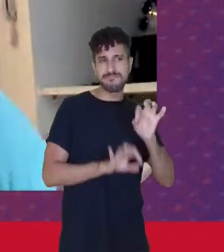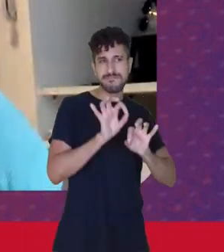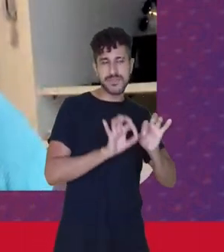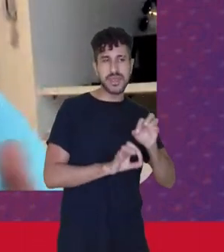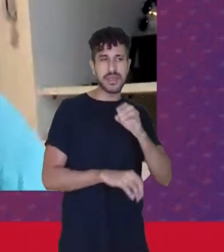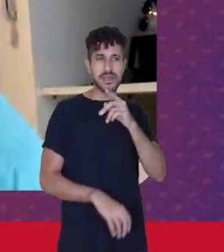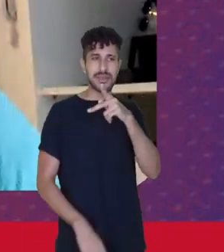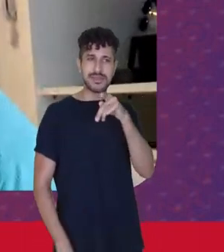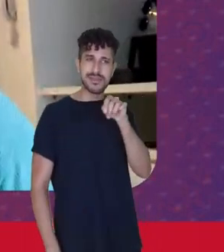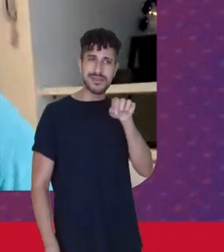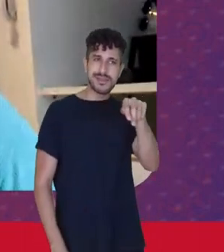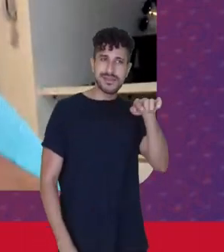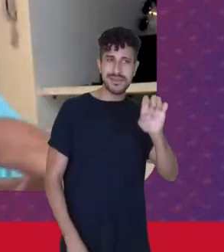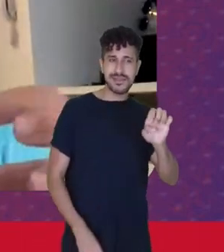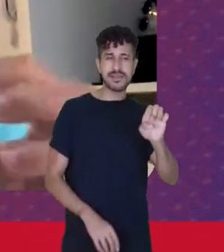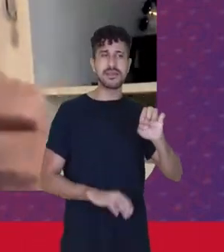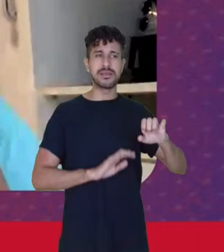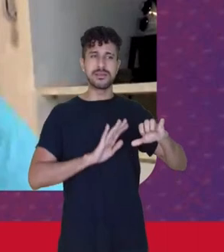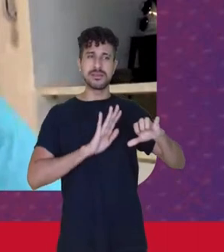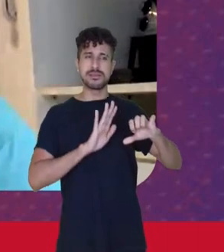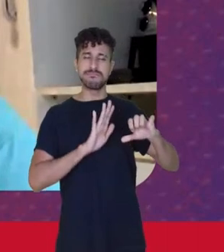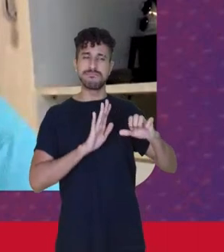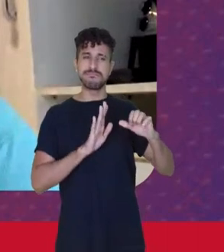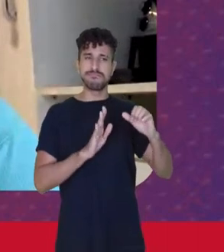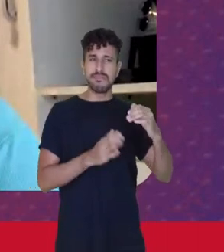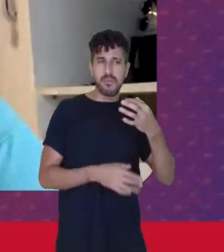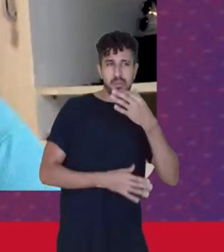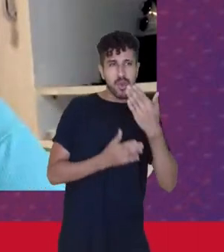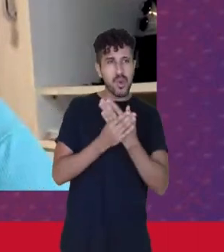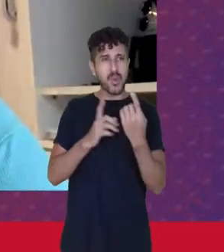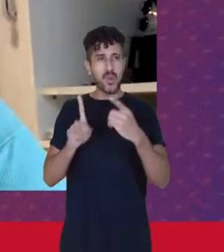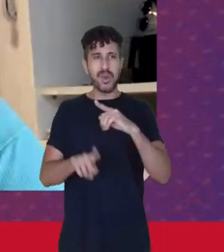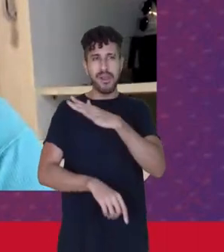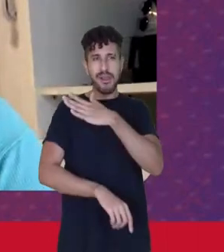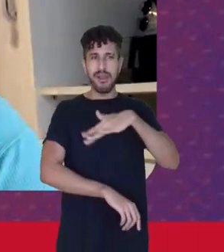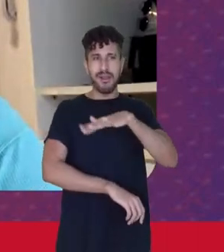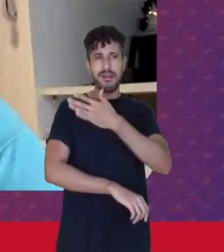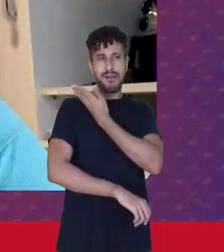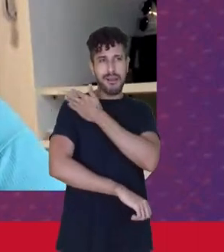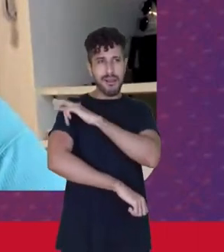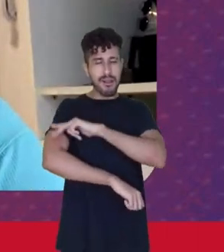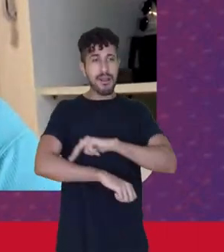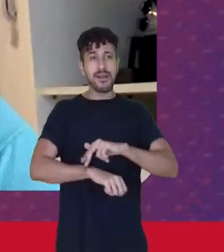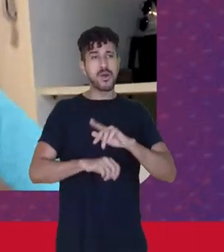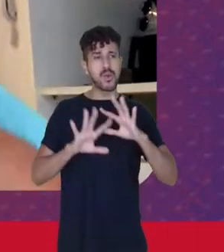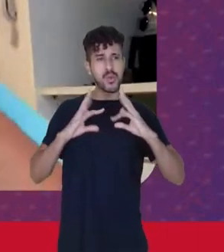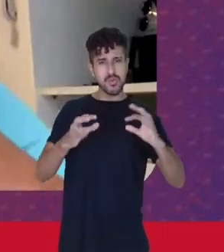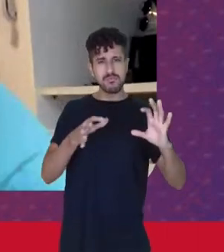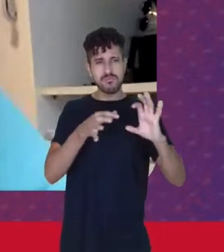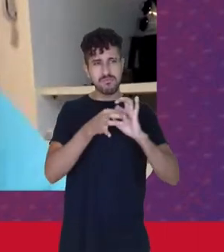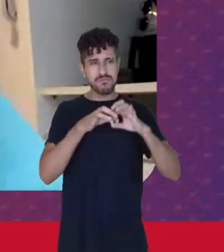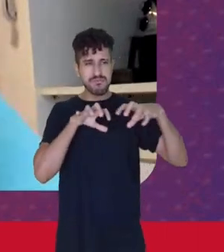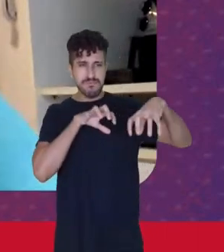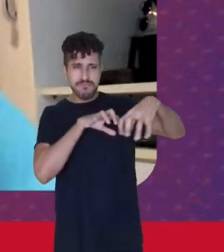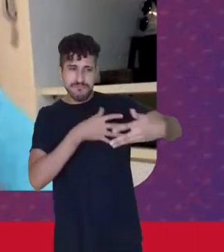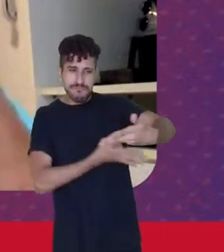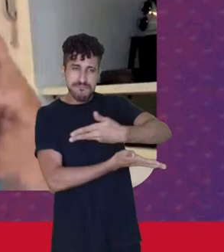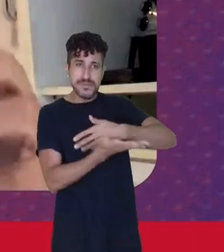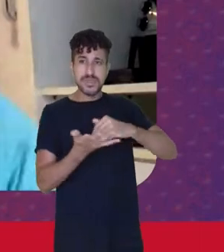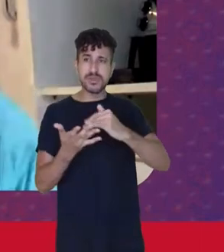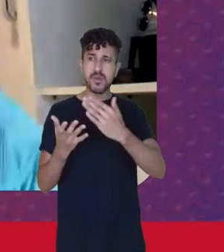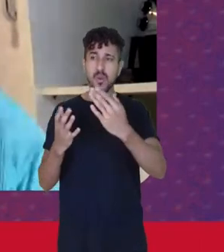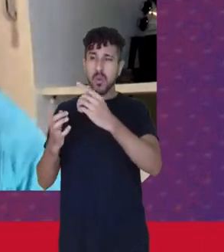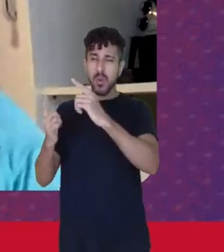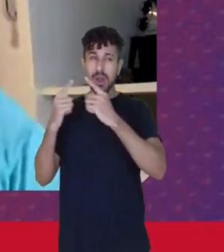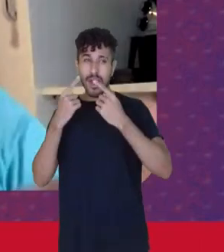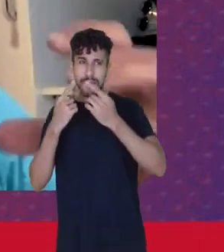Denúncia, né, da questão racial, estava tudo conectado para a gente poder ter um mecanismo de, vindo a denúncia, a